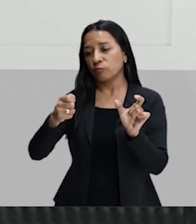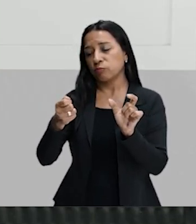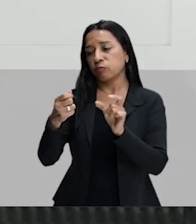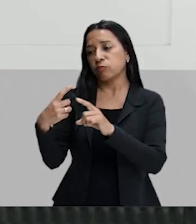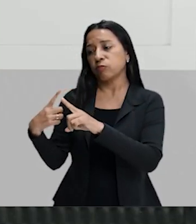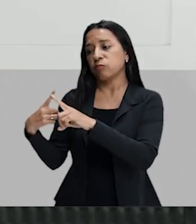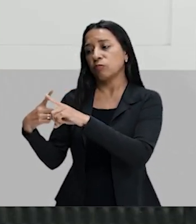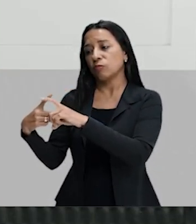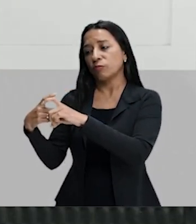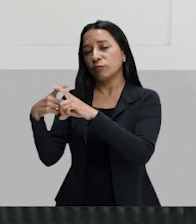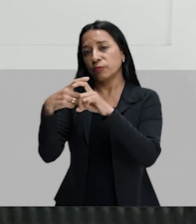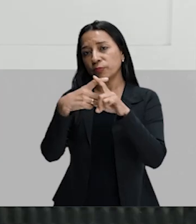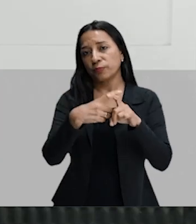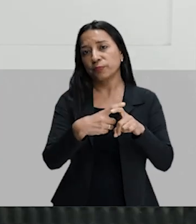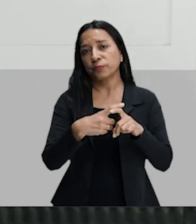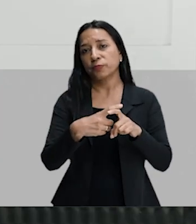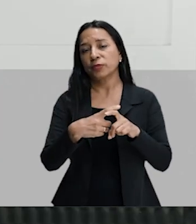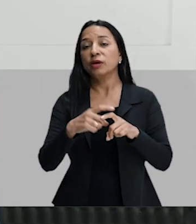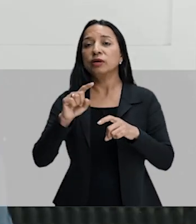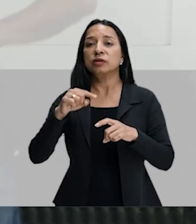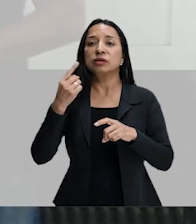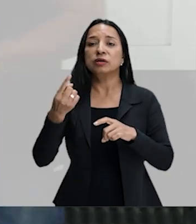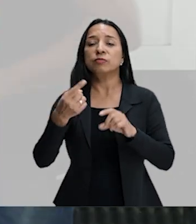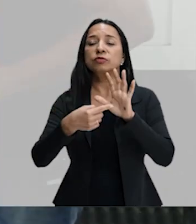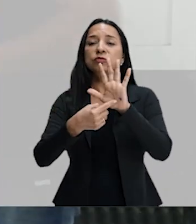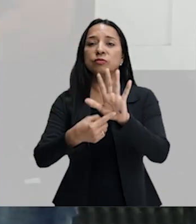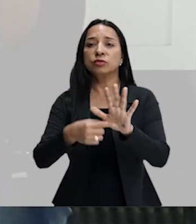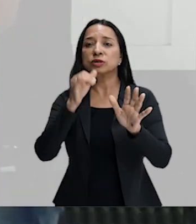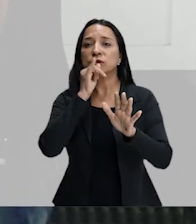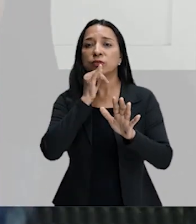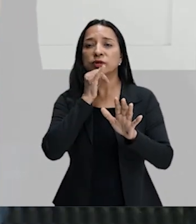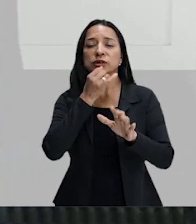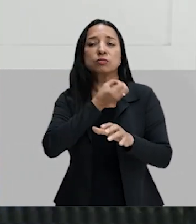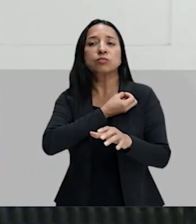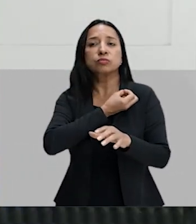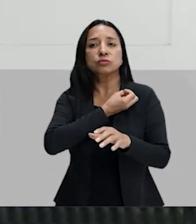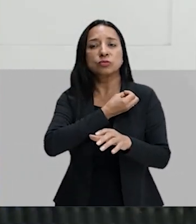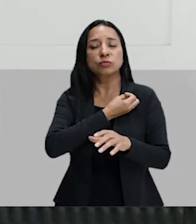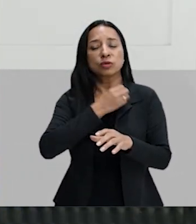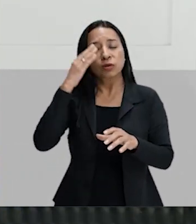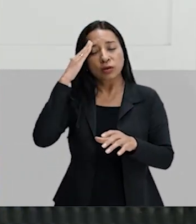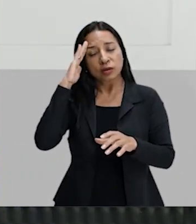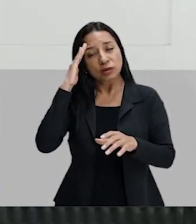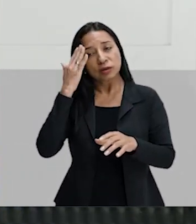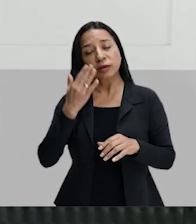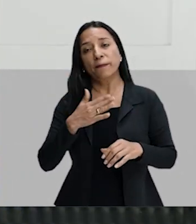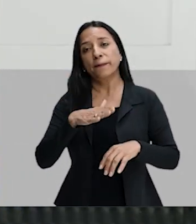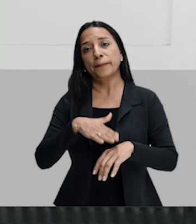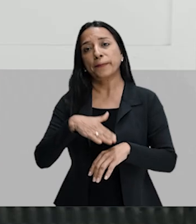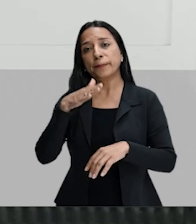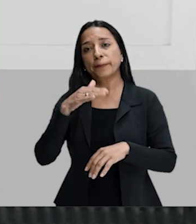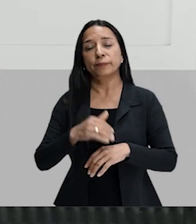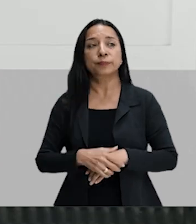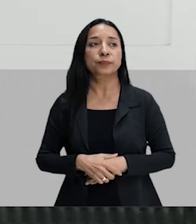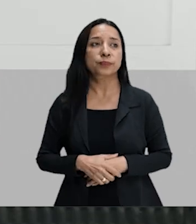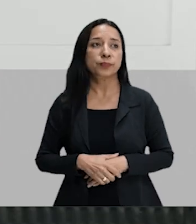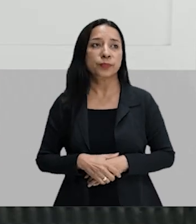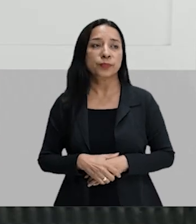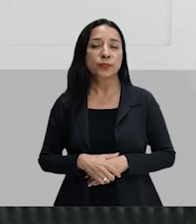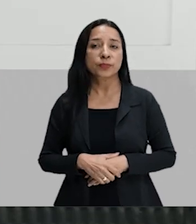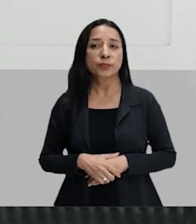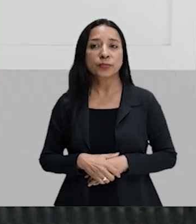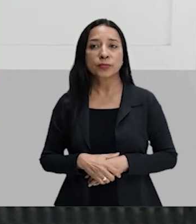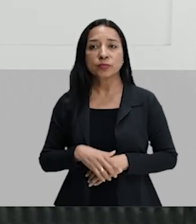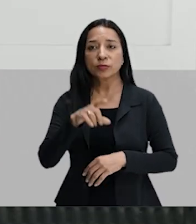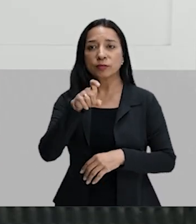Certo. Depois eu vou colocar um exemplo numérico para a gente entender melhor. Tá? O x, turminha, o